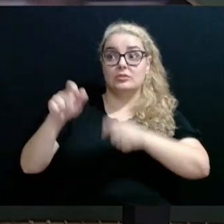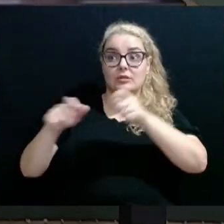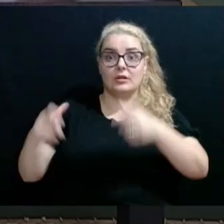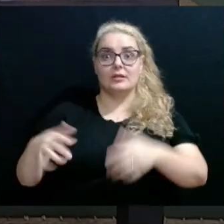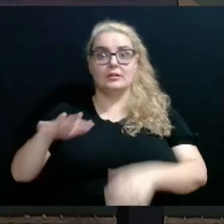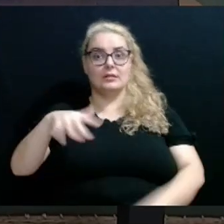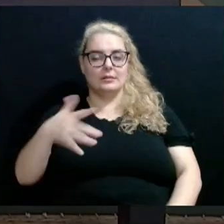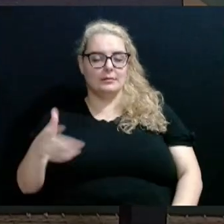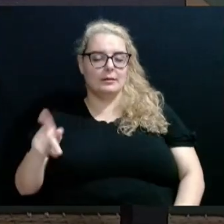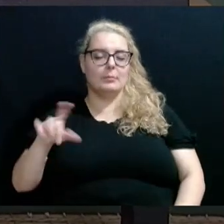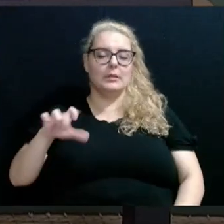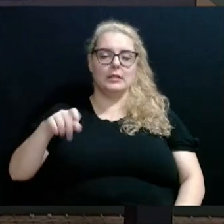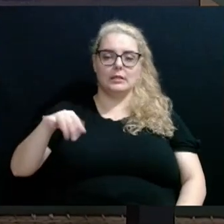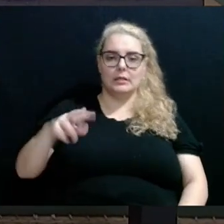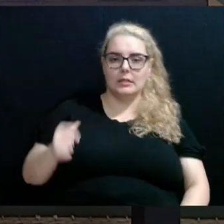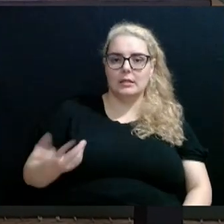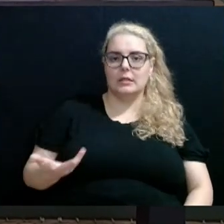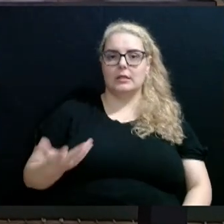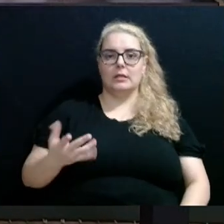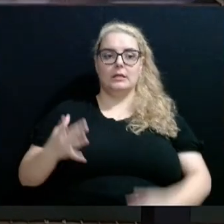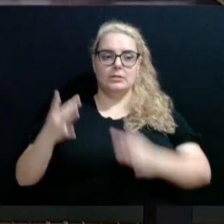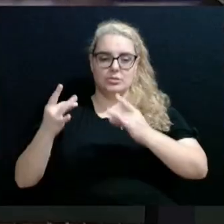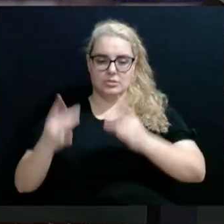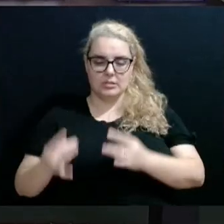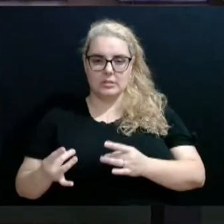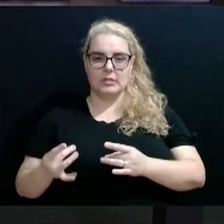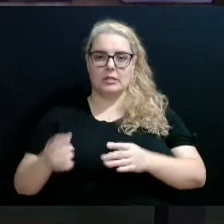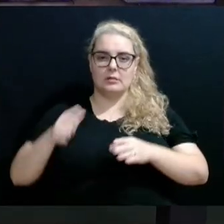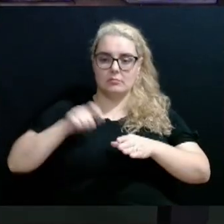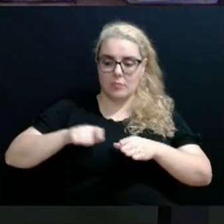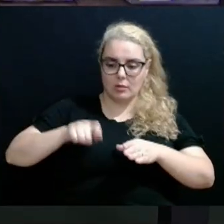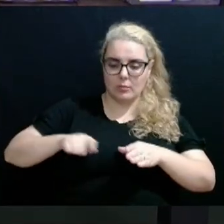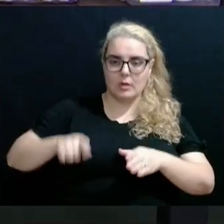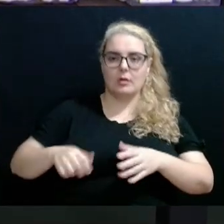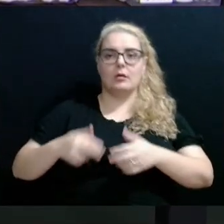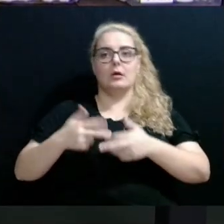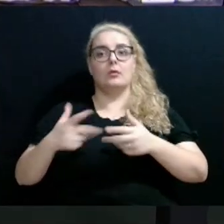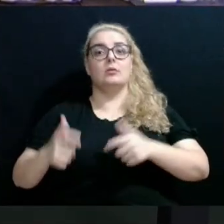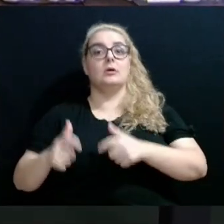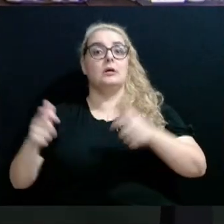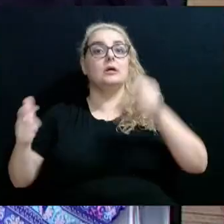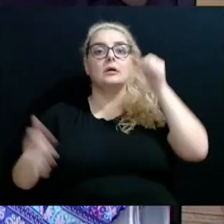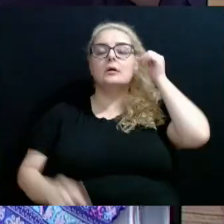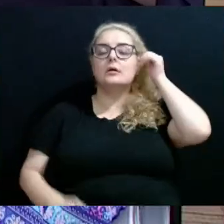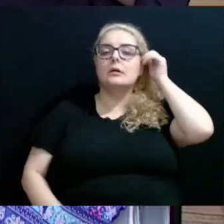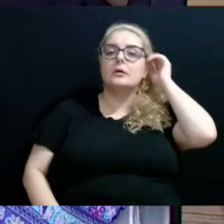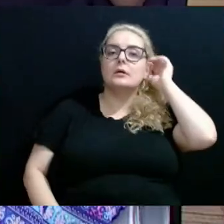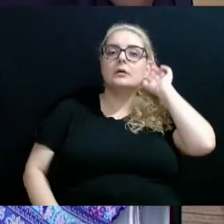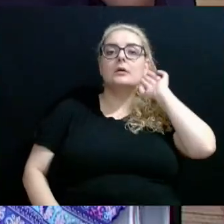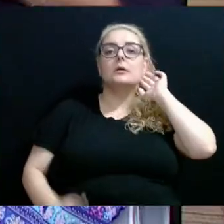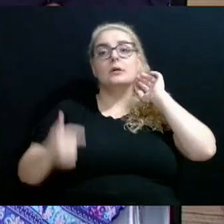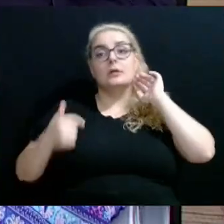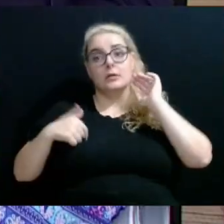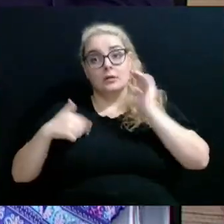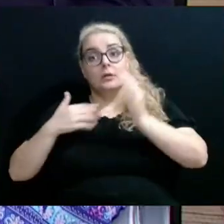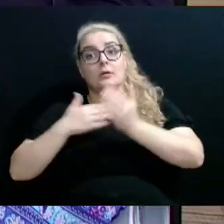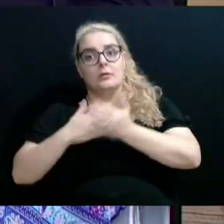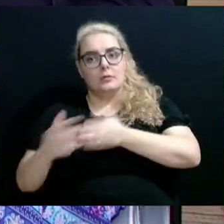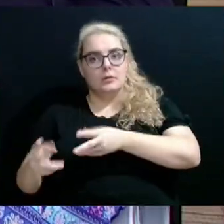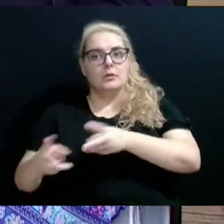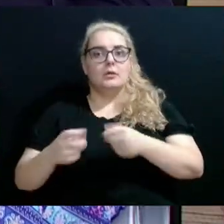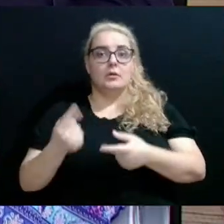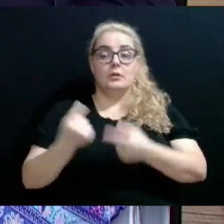enfim, de pôr realmente, de fazer o negócio crescer, né? E aí eu comecei a ver que realmente os números